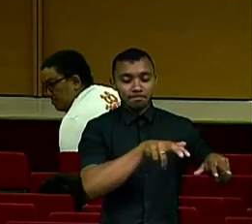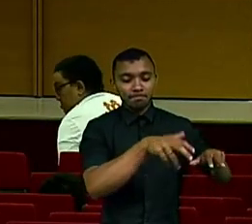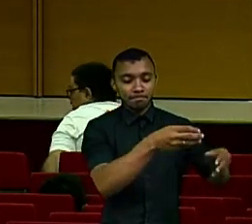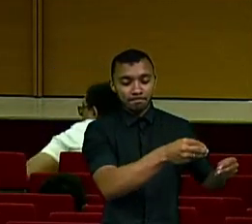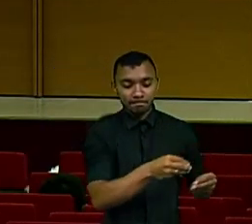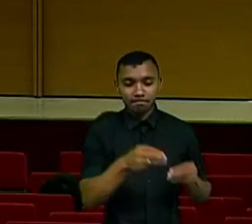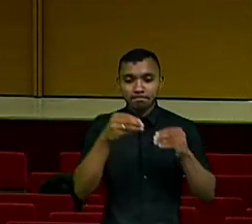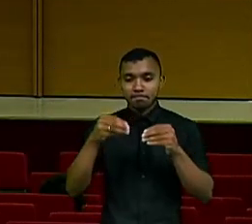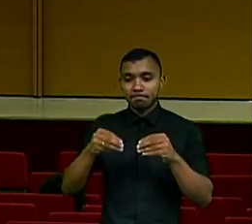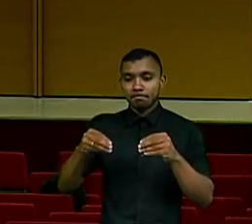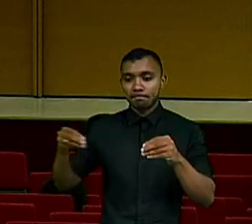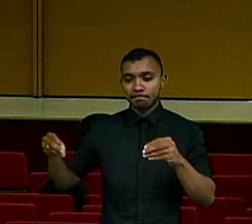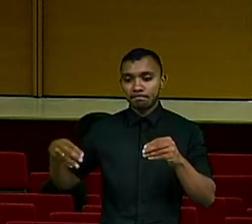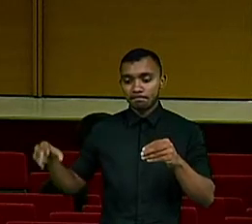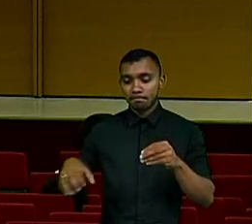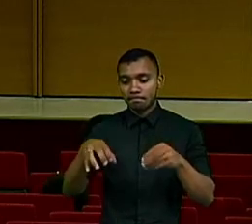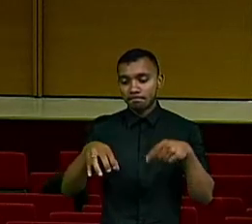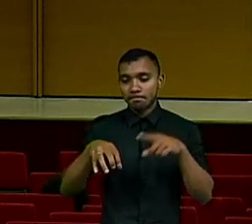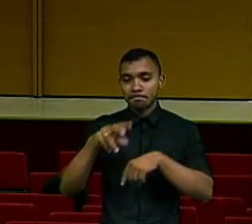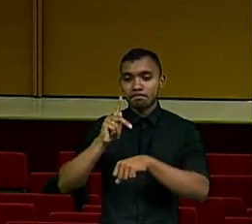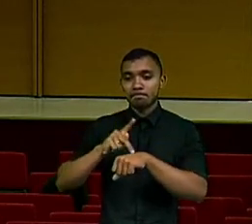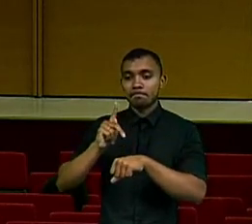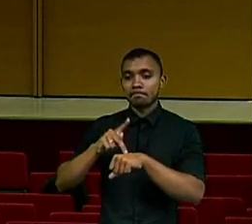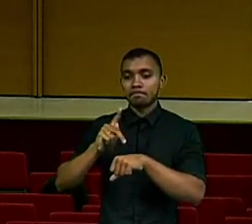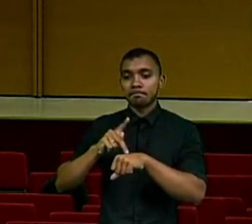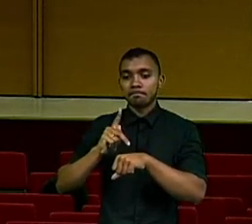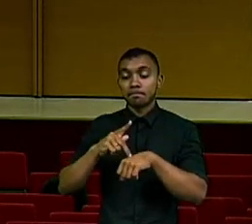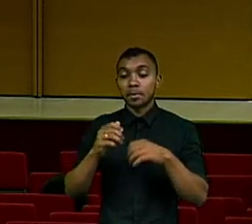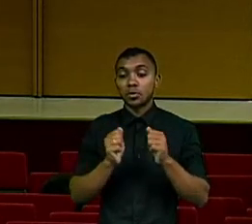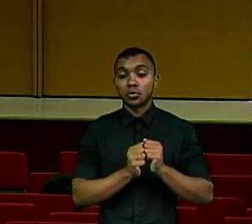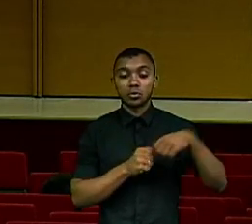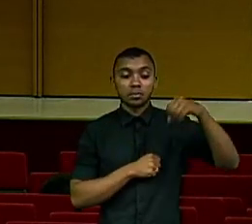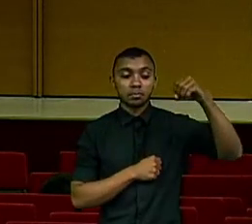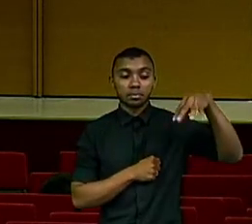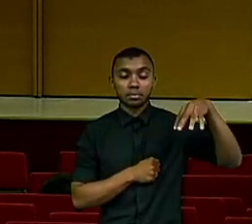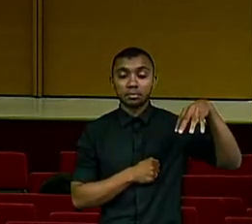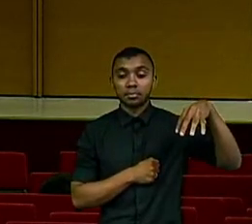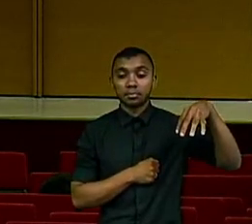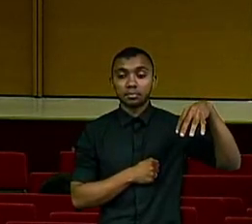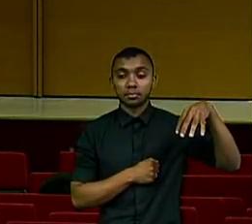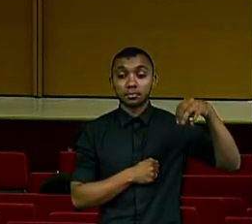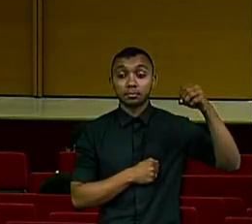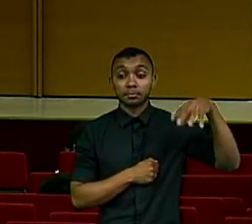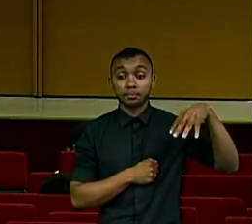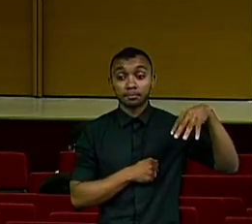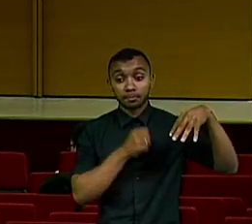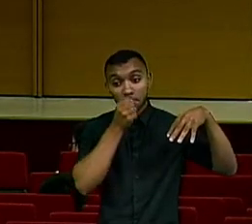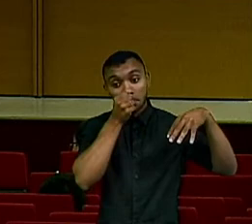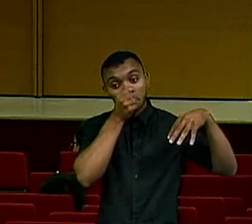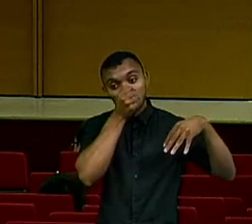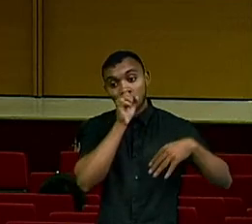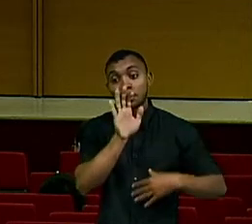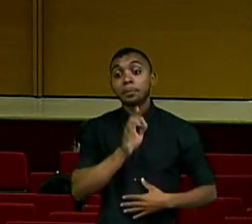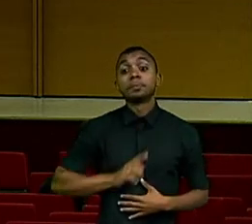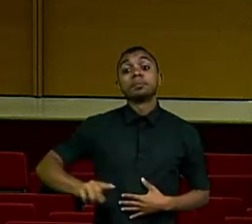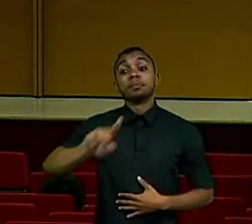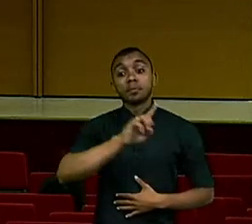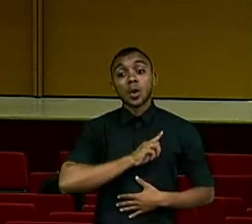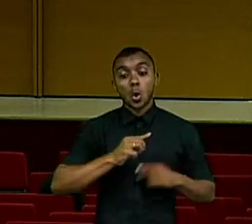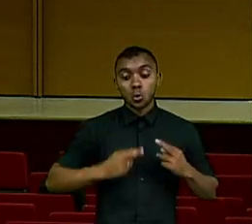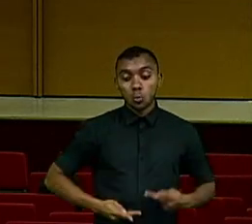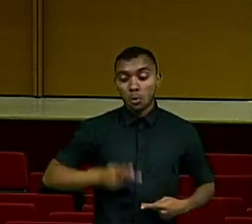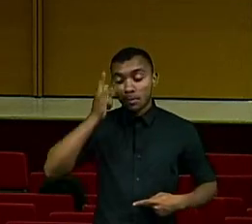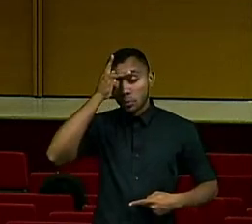pedra e bota uma lâmpadazinha para aquecer Mas nós somos homem ou termos